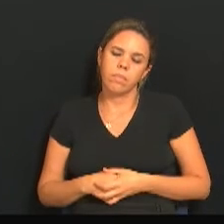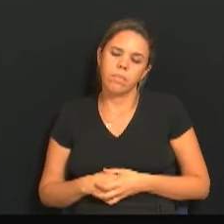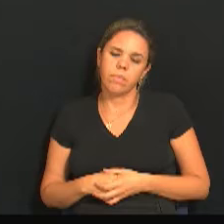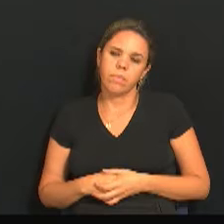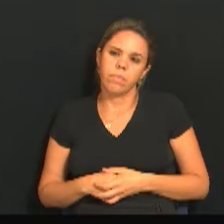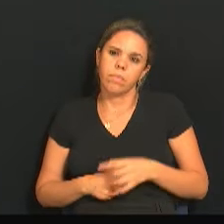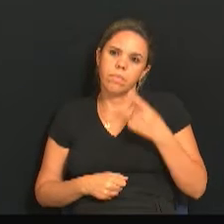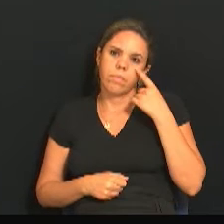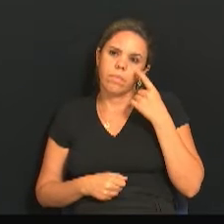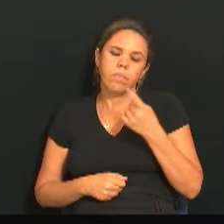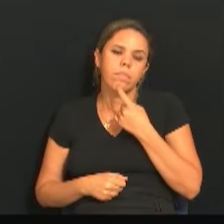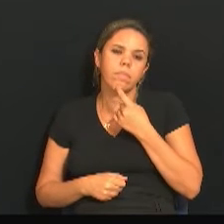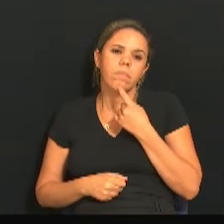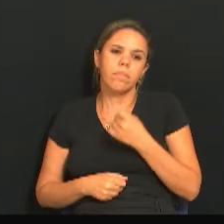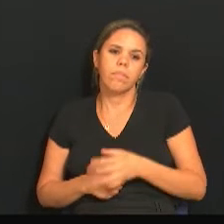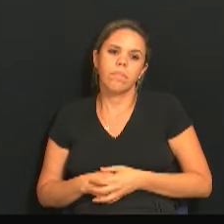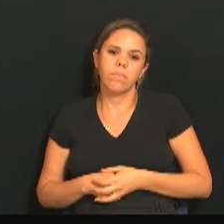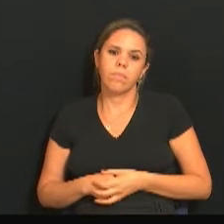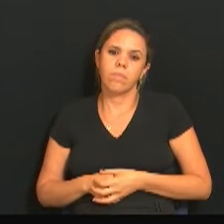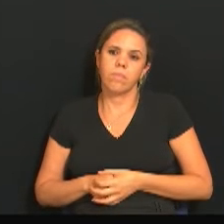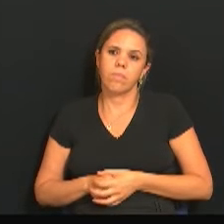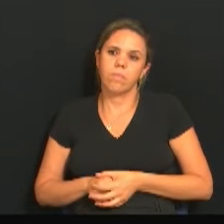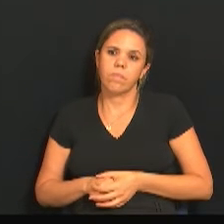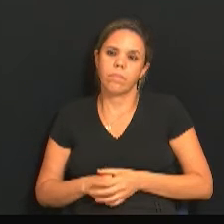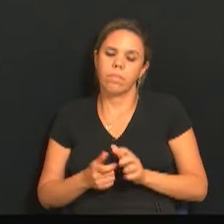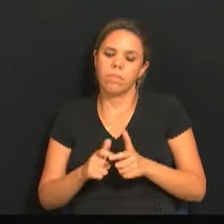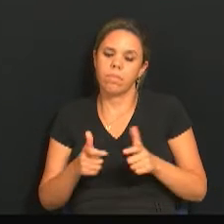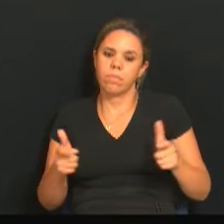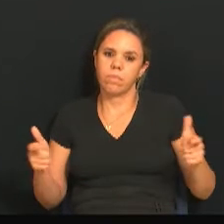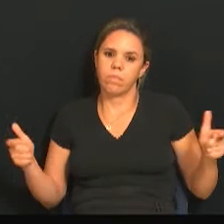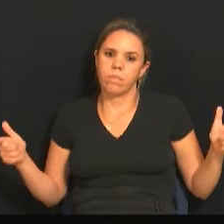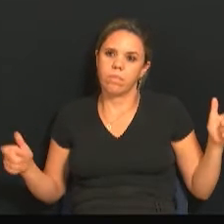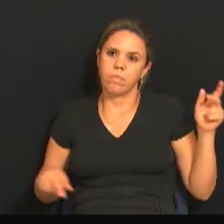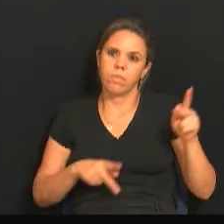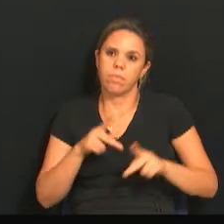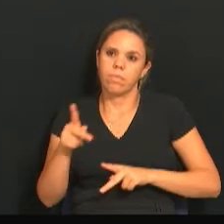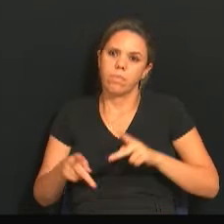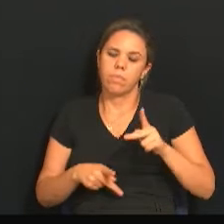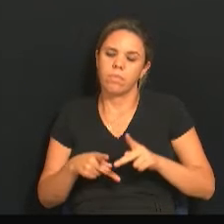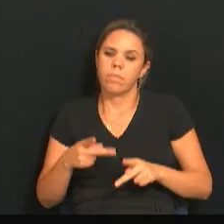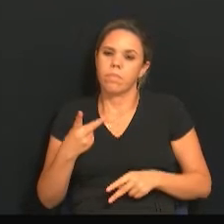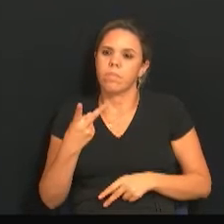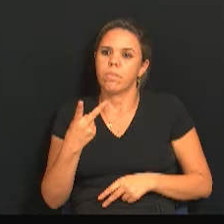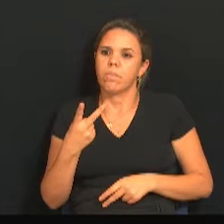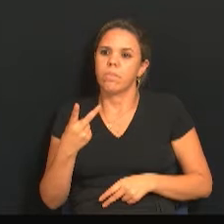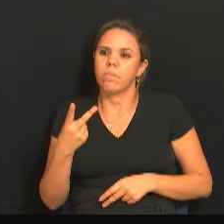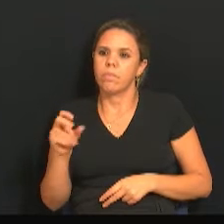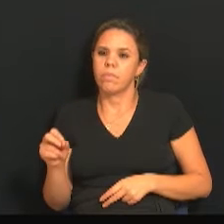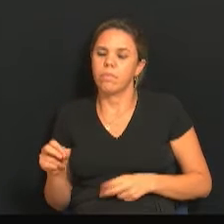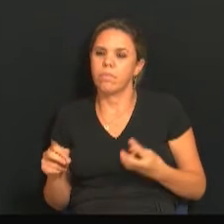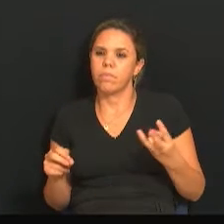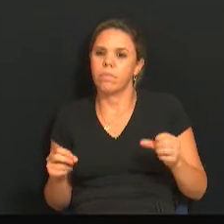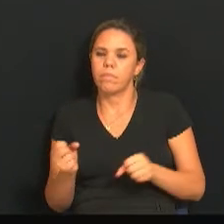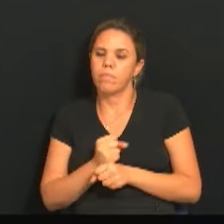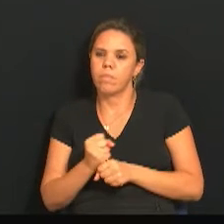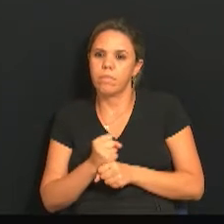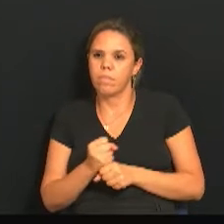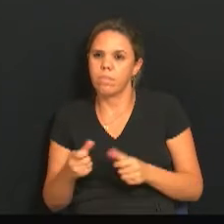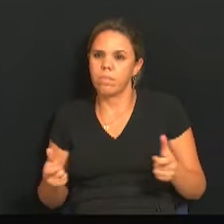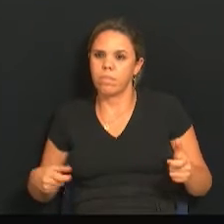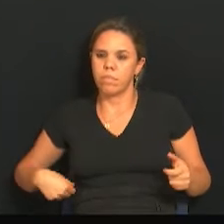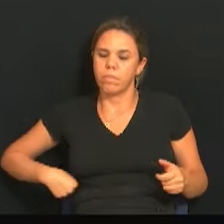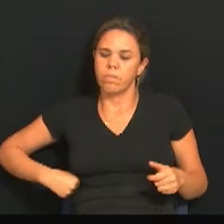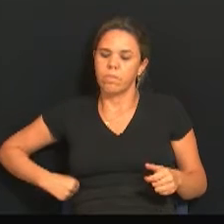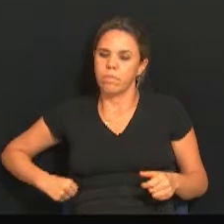que Campinas cresceu demais a população nos últimos 20, 30 anos, né? Eu não sei se a